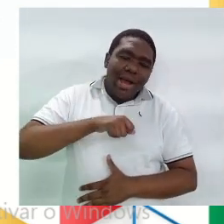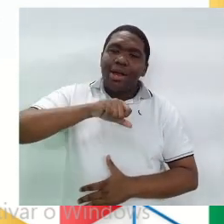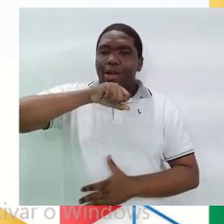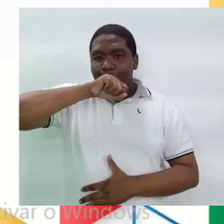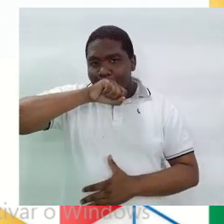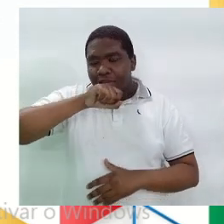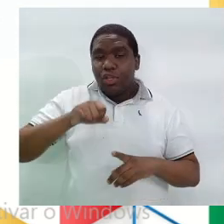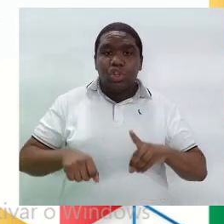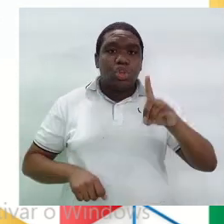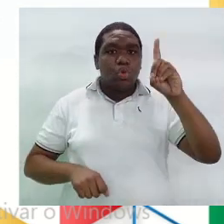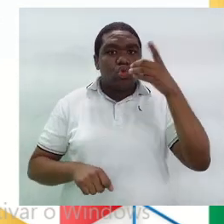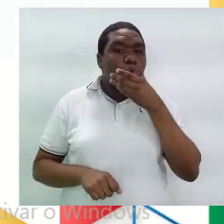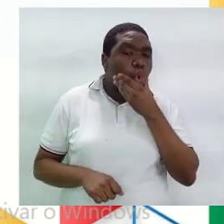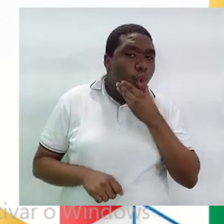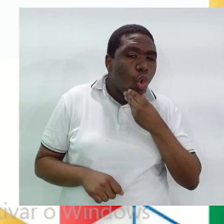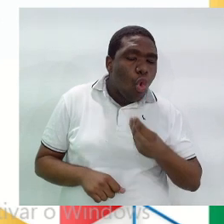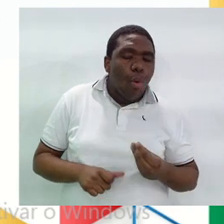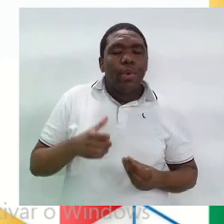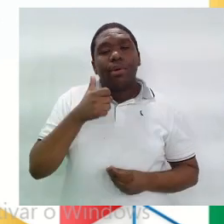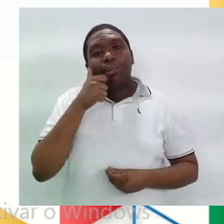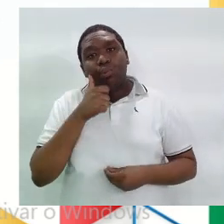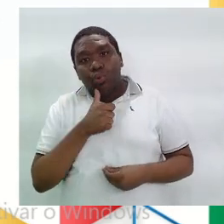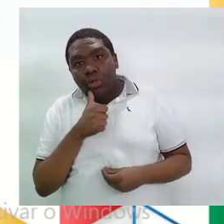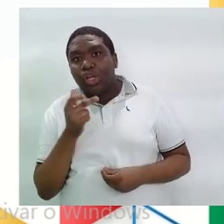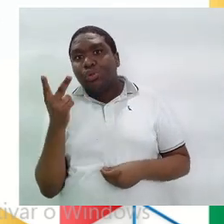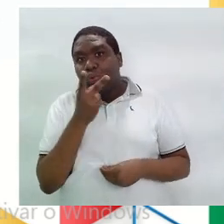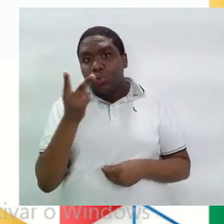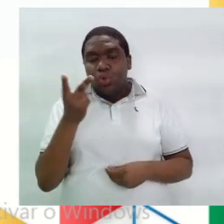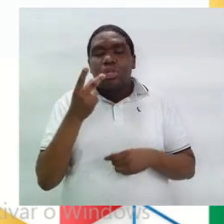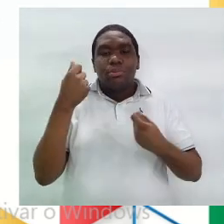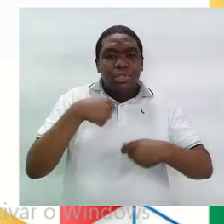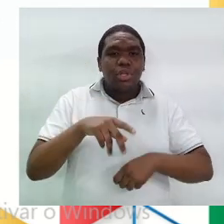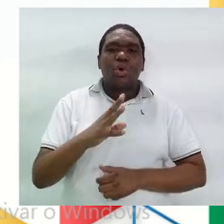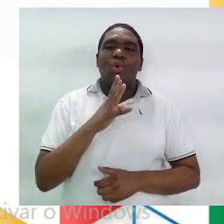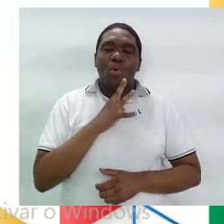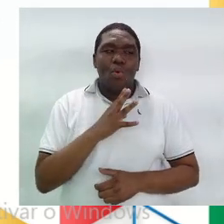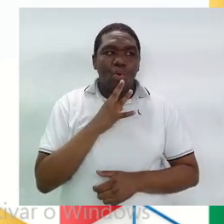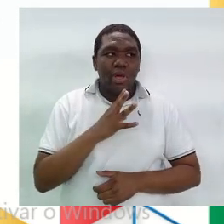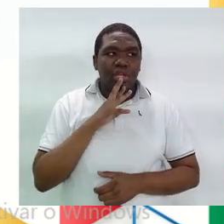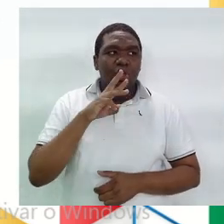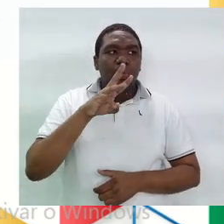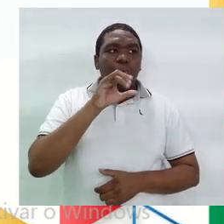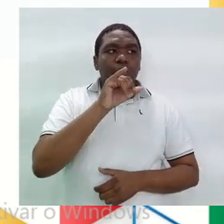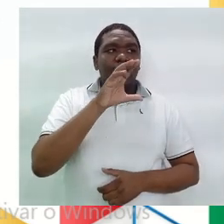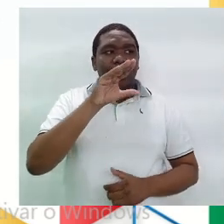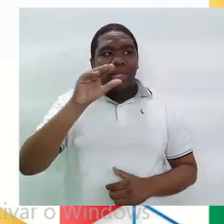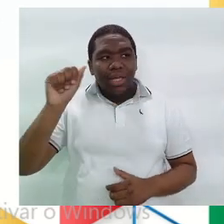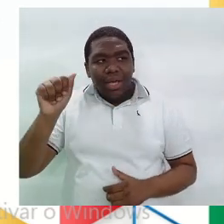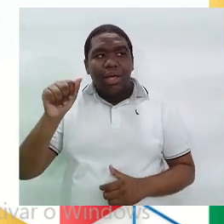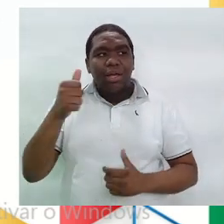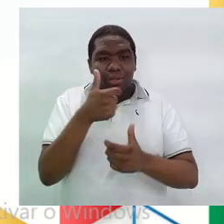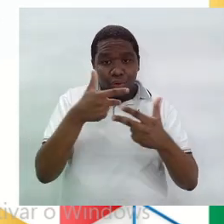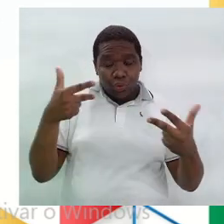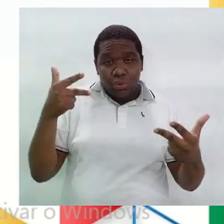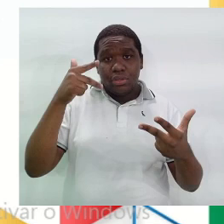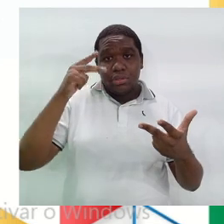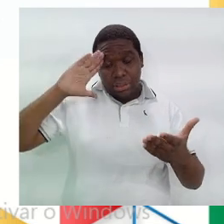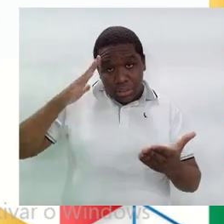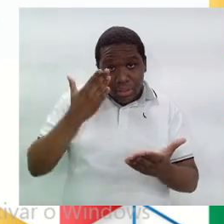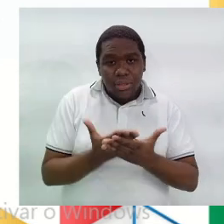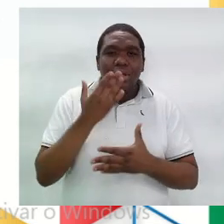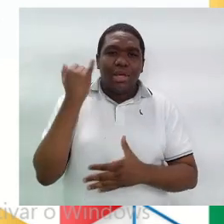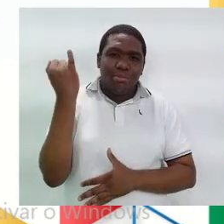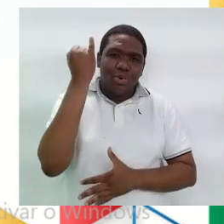mãe e olha aí o masculino. Então, conhecer, olha aí, a Wicca e suas crenças. É